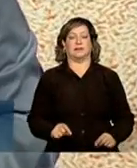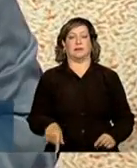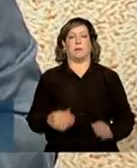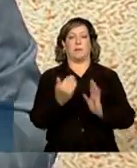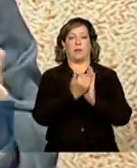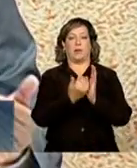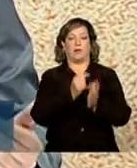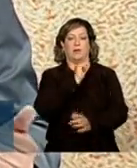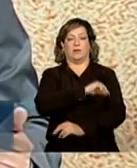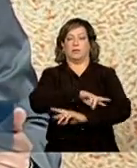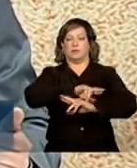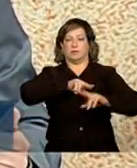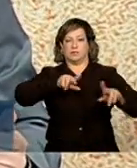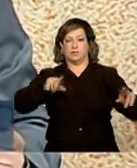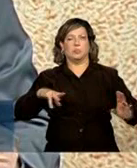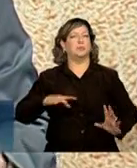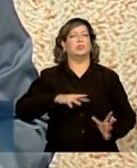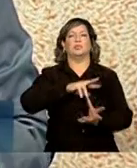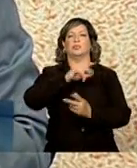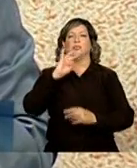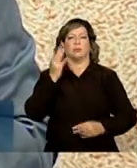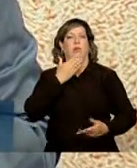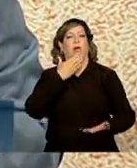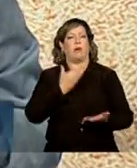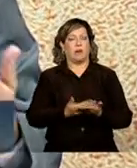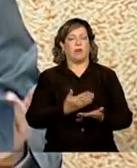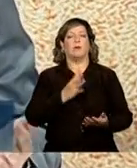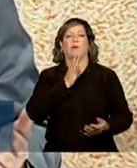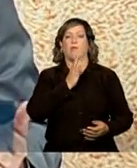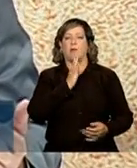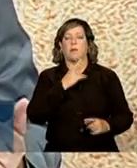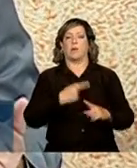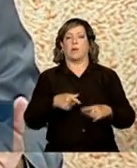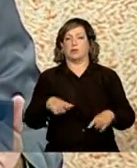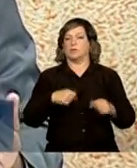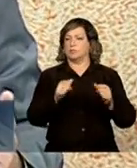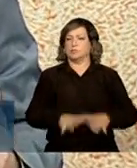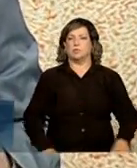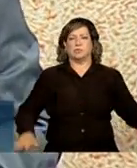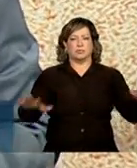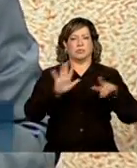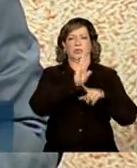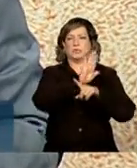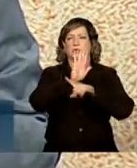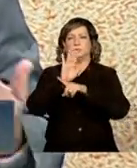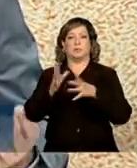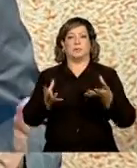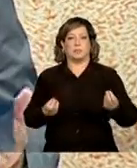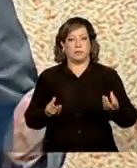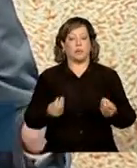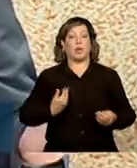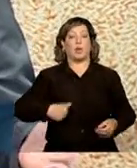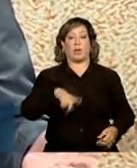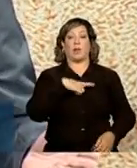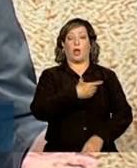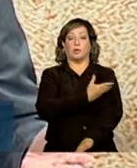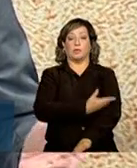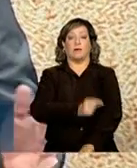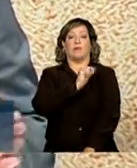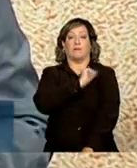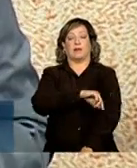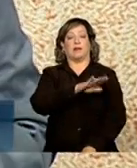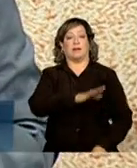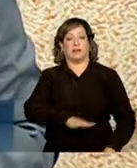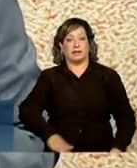é internacionalmente reconhecido por suas altas taxas de cobertura estamos acostumados a vacinar